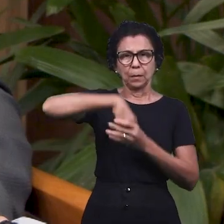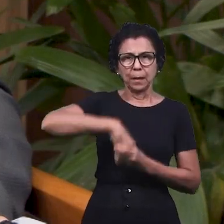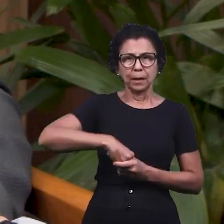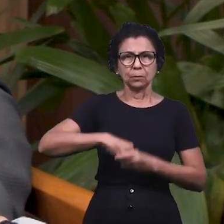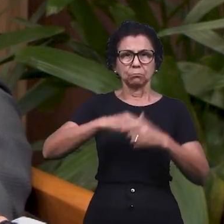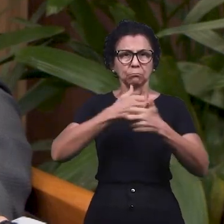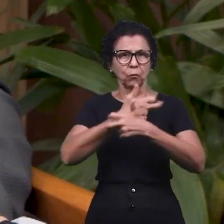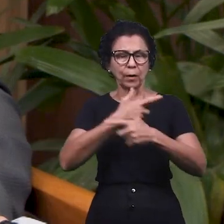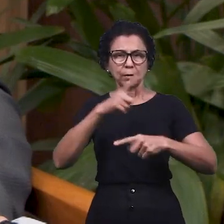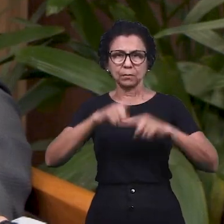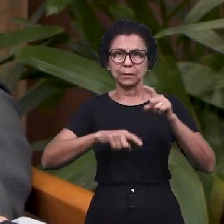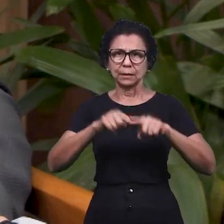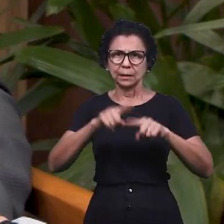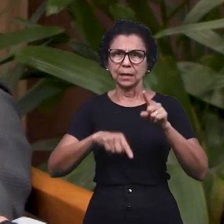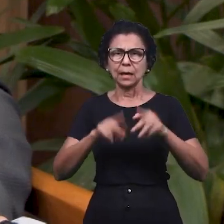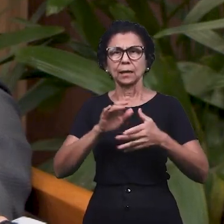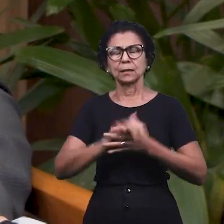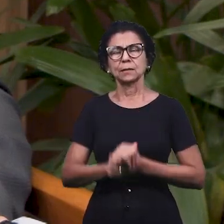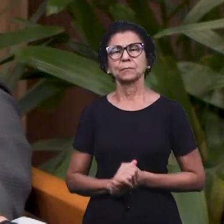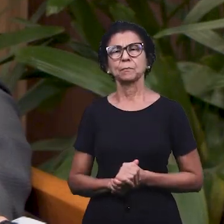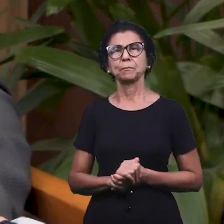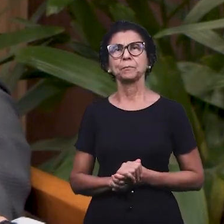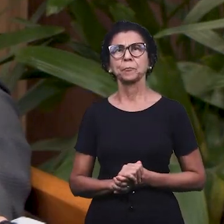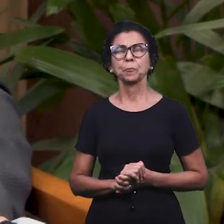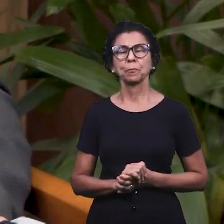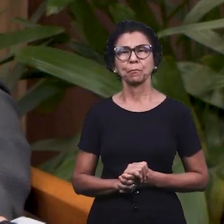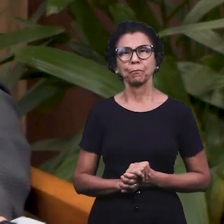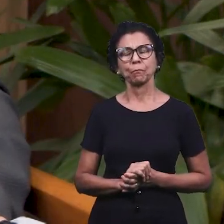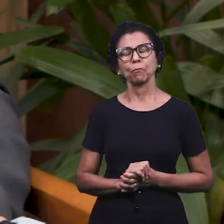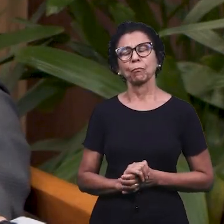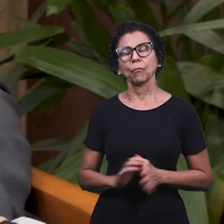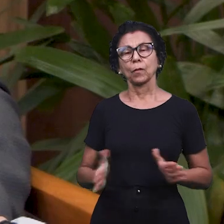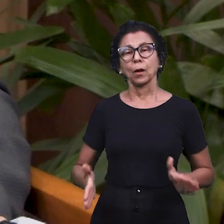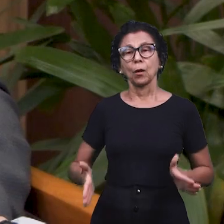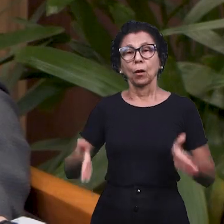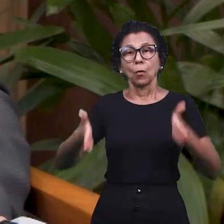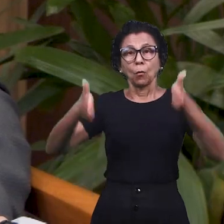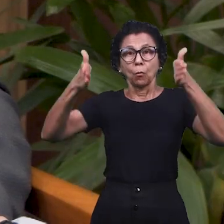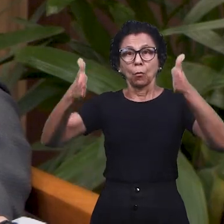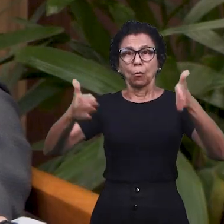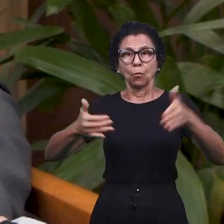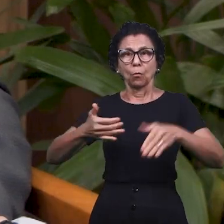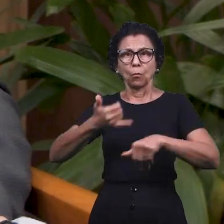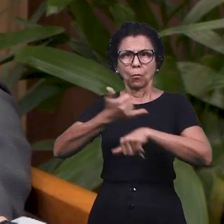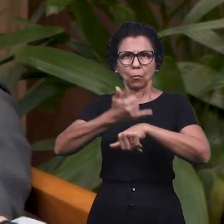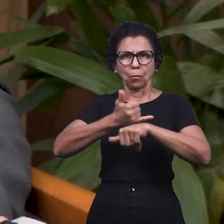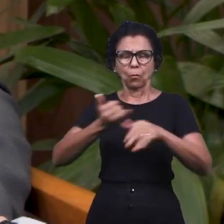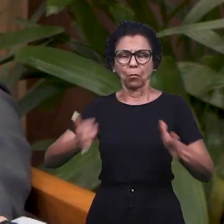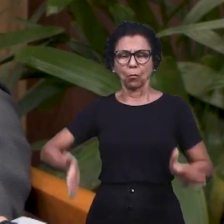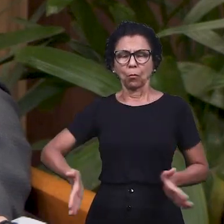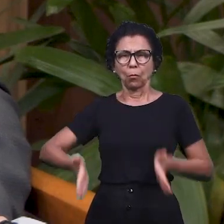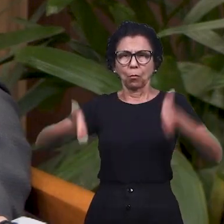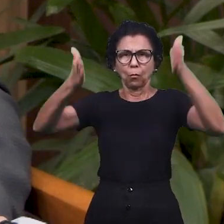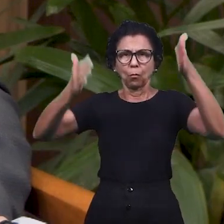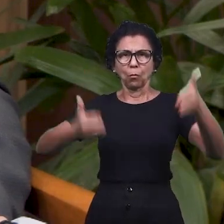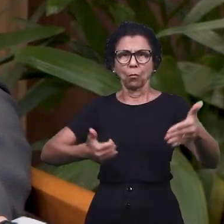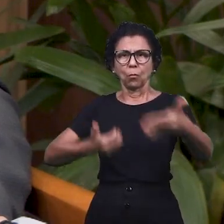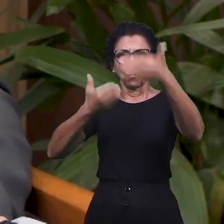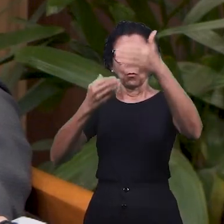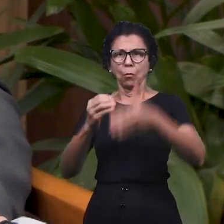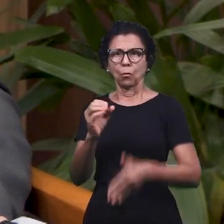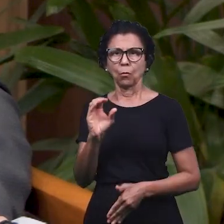da tributação novamente ou do parafuso dentro do container. Mas um container... normalmente é a forma de transportar o